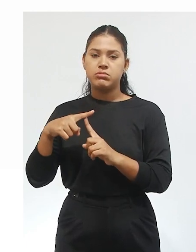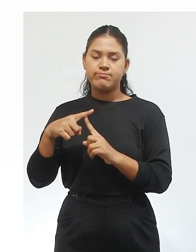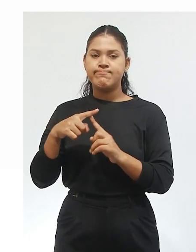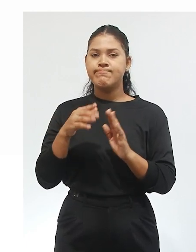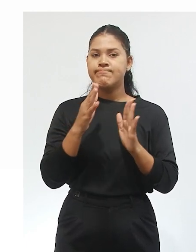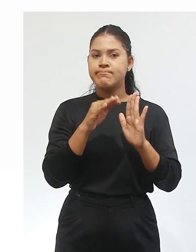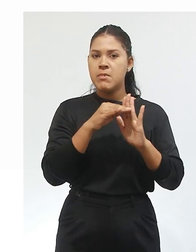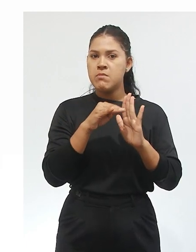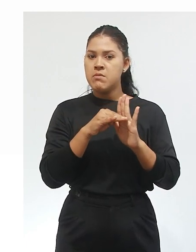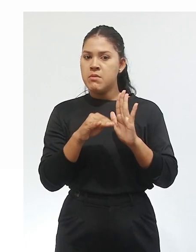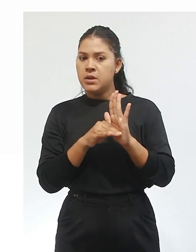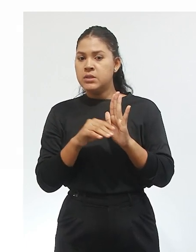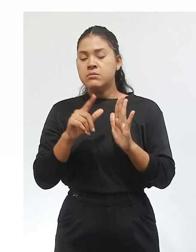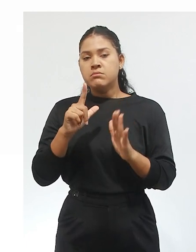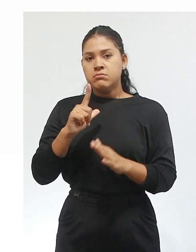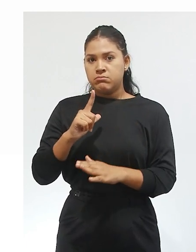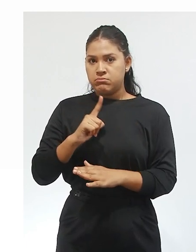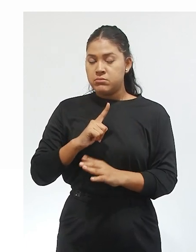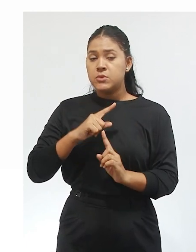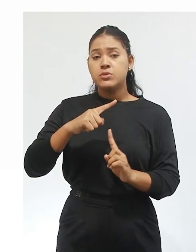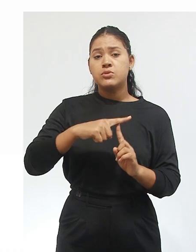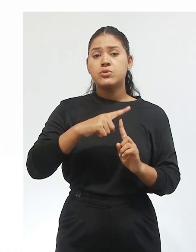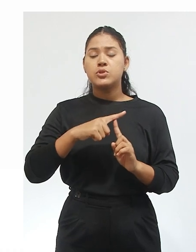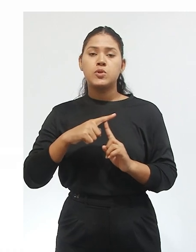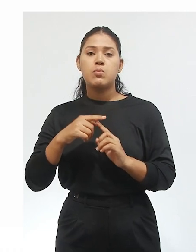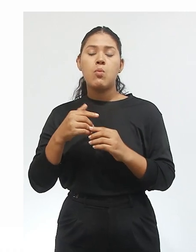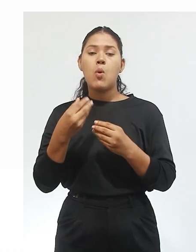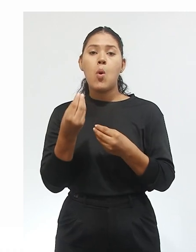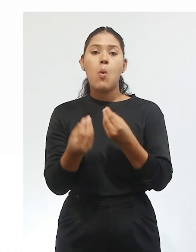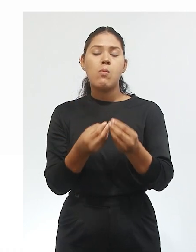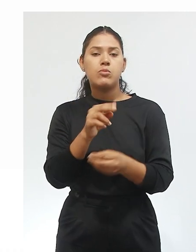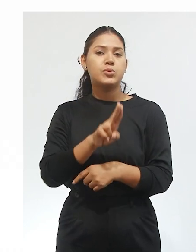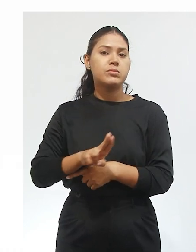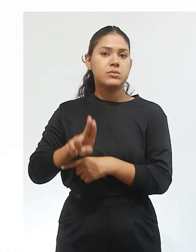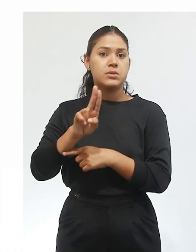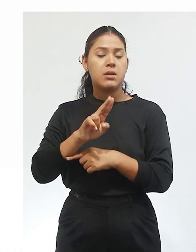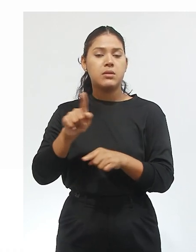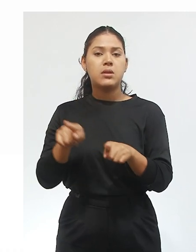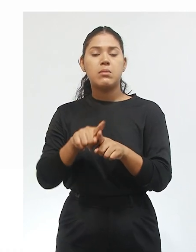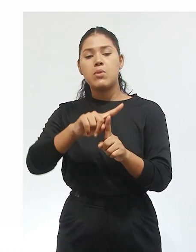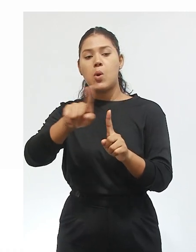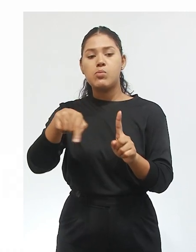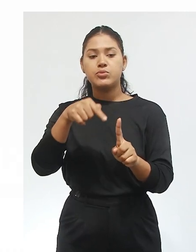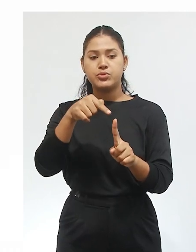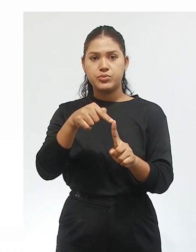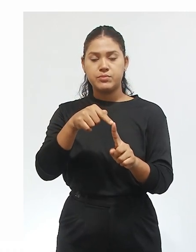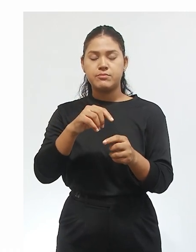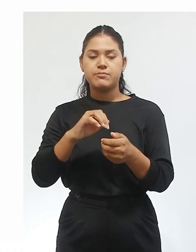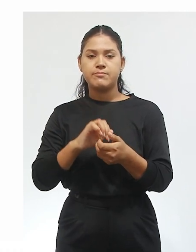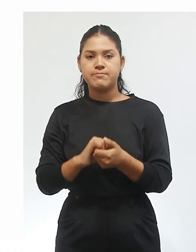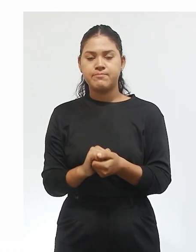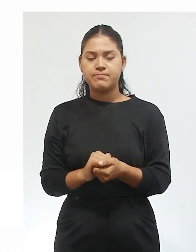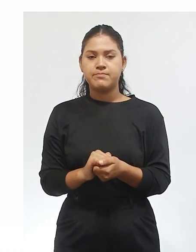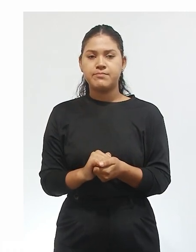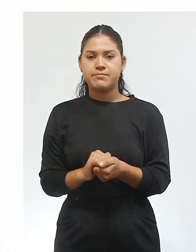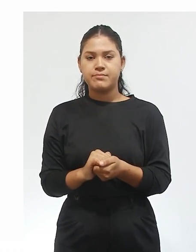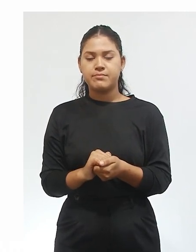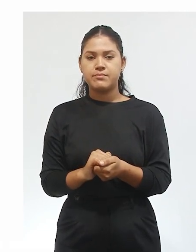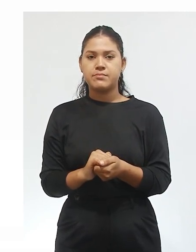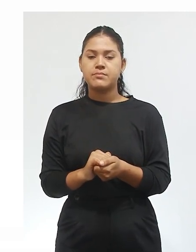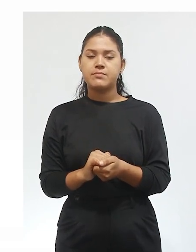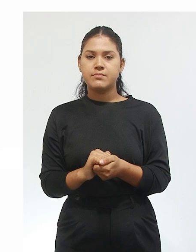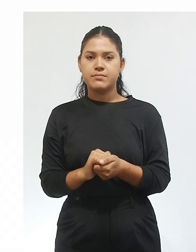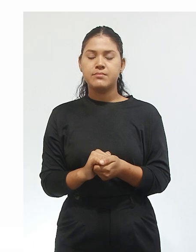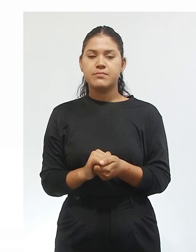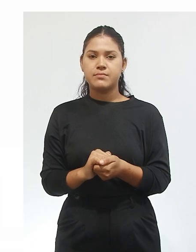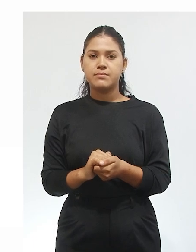classificação, tá? Eles são classificados de acordo com a sua utilidade, natureza e finalidade. Então, temos o